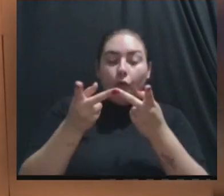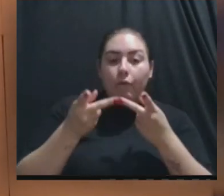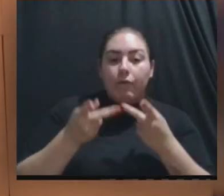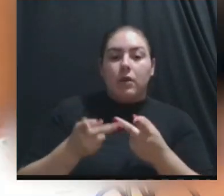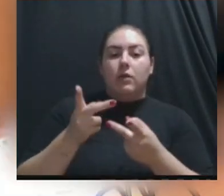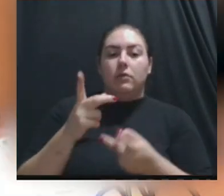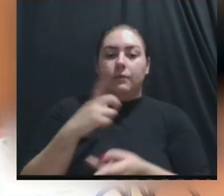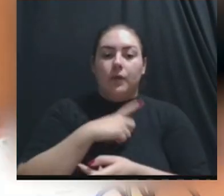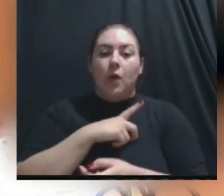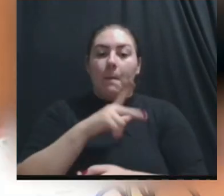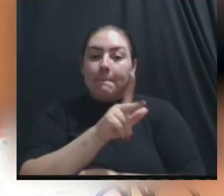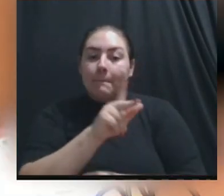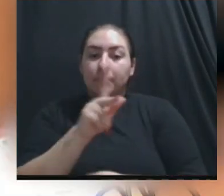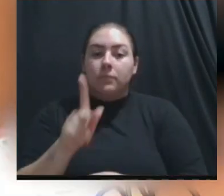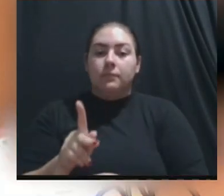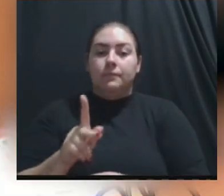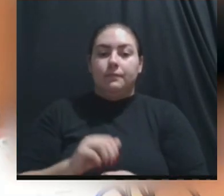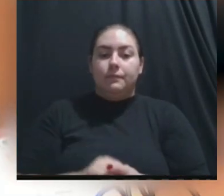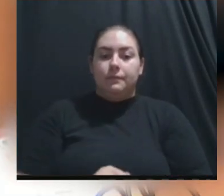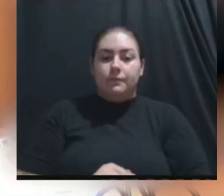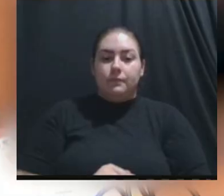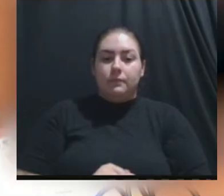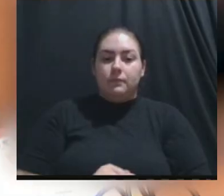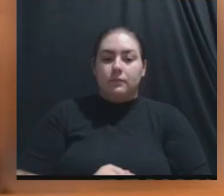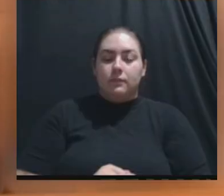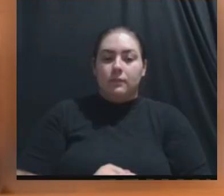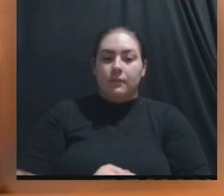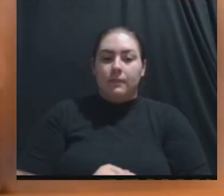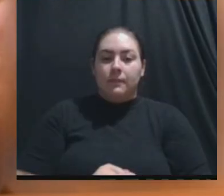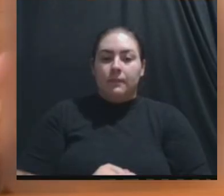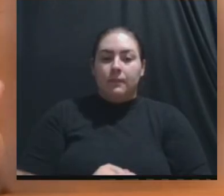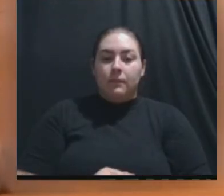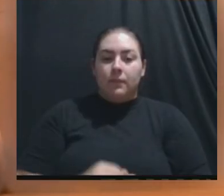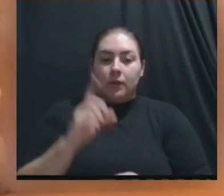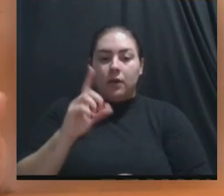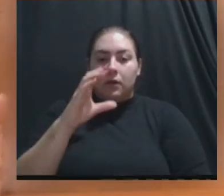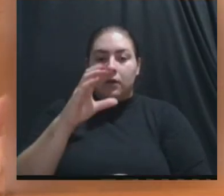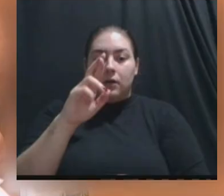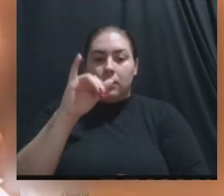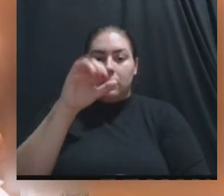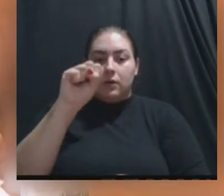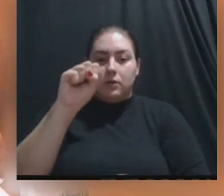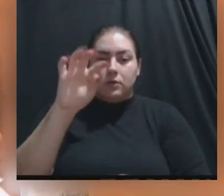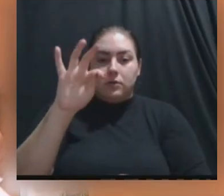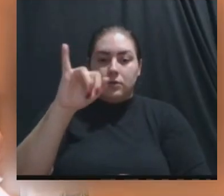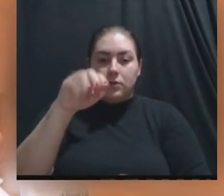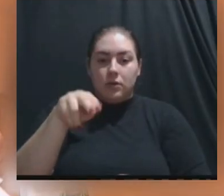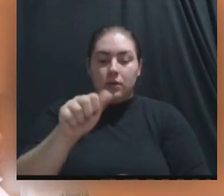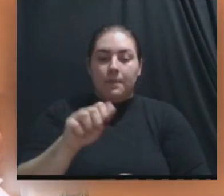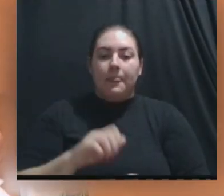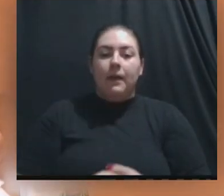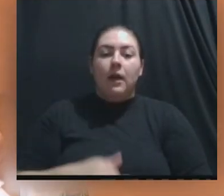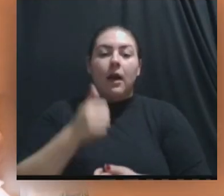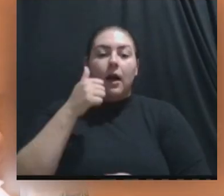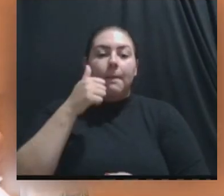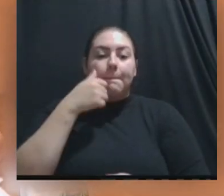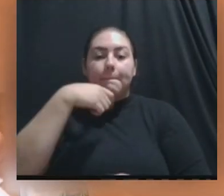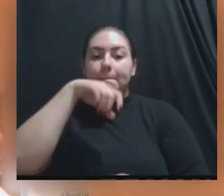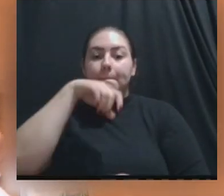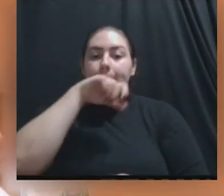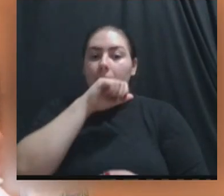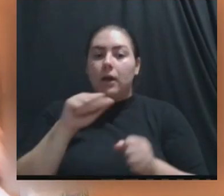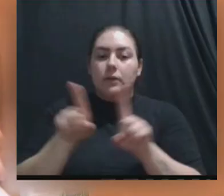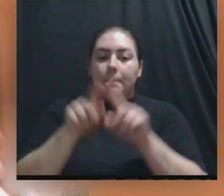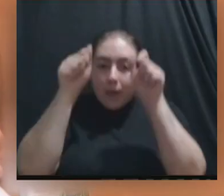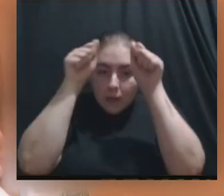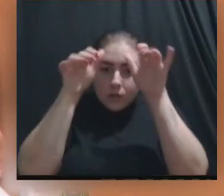Lindsay Carvalho, a diretora educacional Cristina Roncado, a mãe atípica Cádia Congido e o José Flávio Gatti, representando